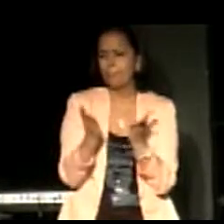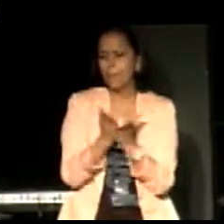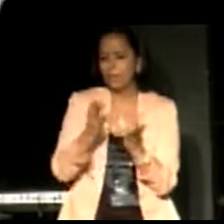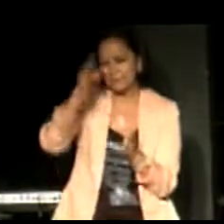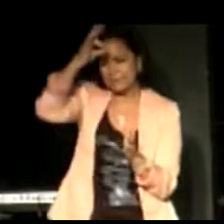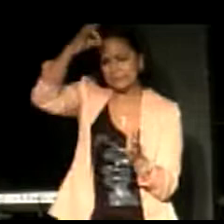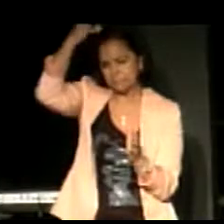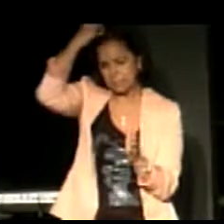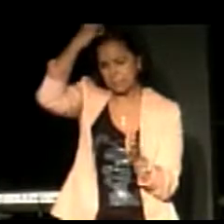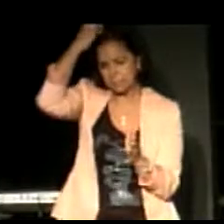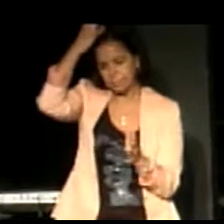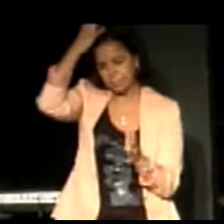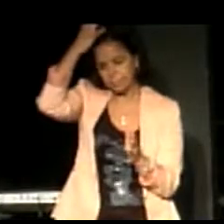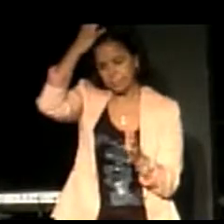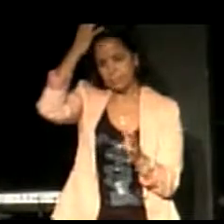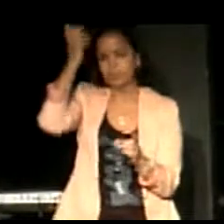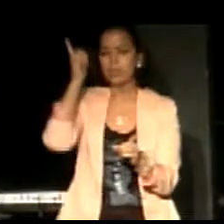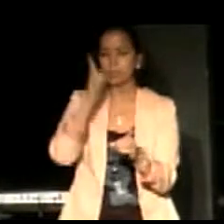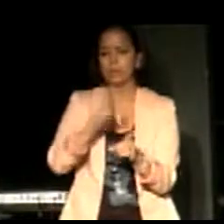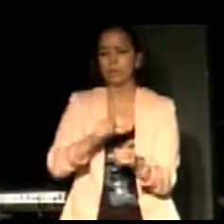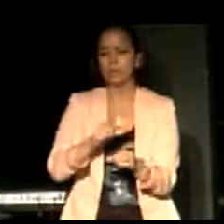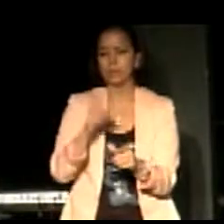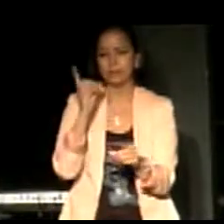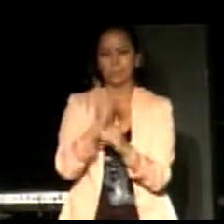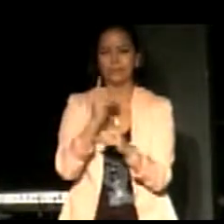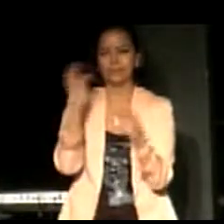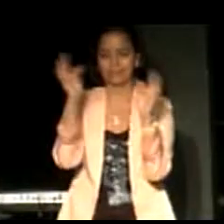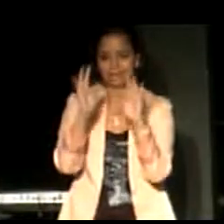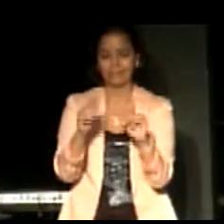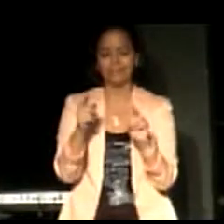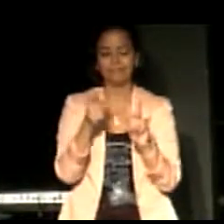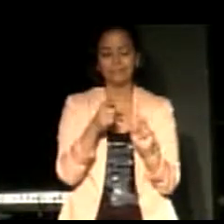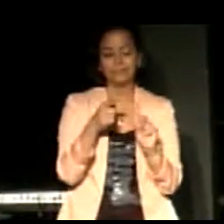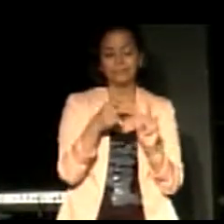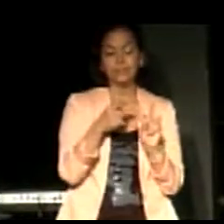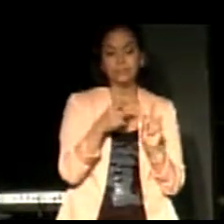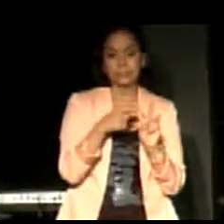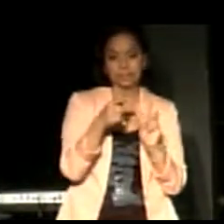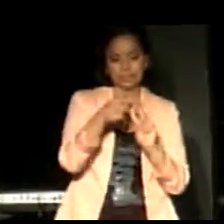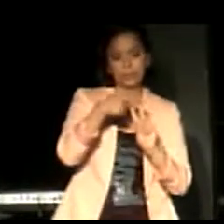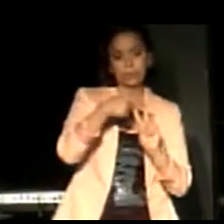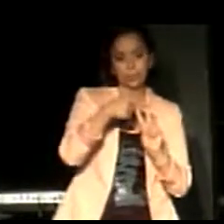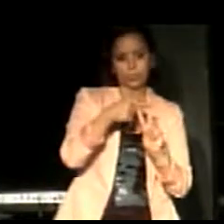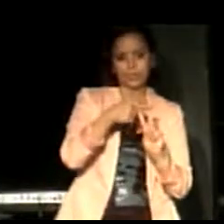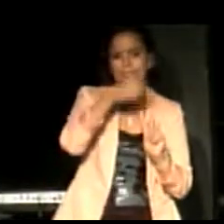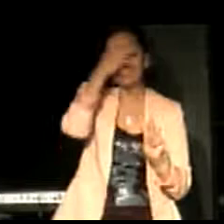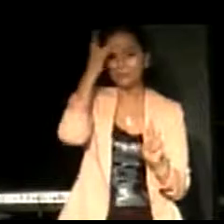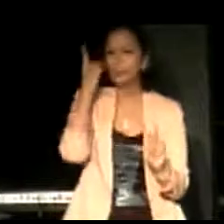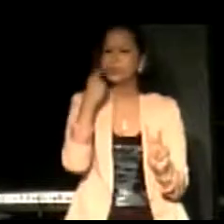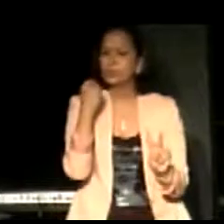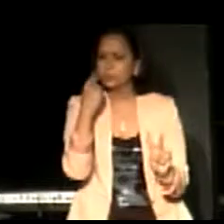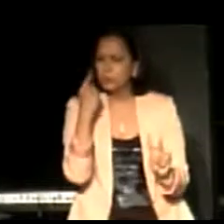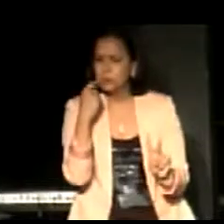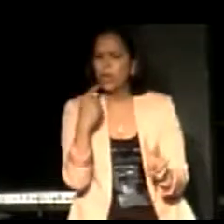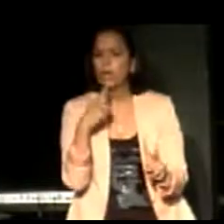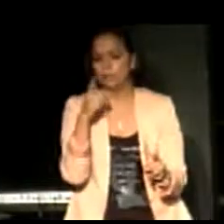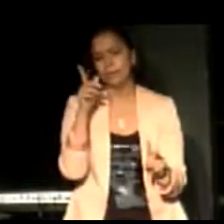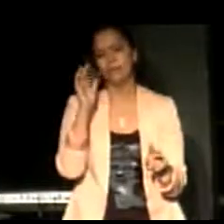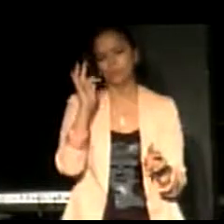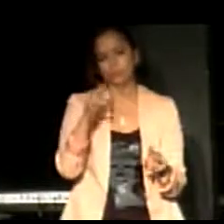domingo passado, foi a vez daqueles que choram. E hoje vocês estão olhando aqui atrás de mim,